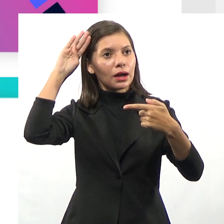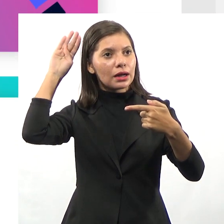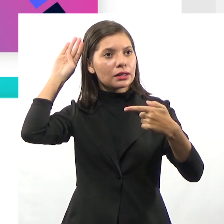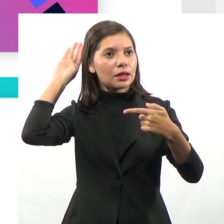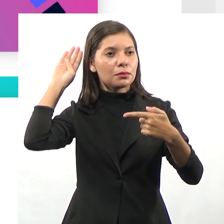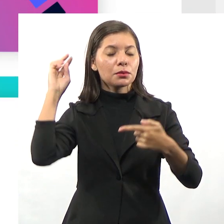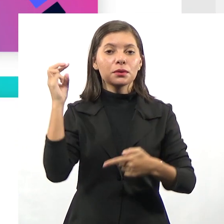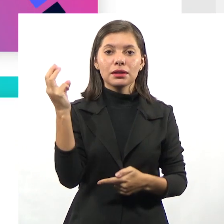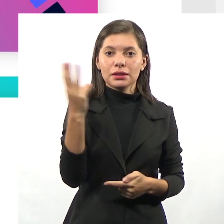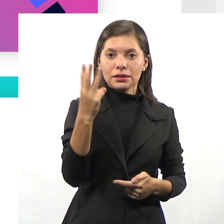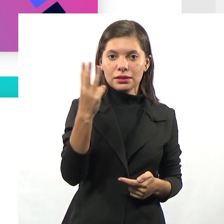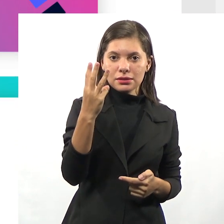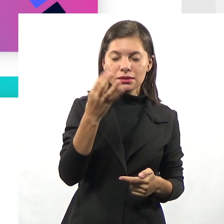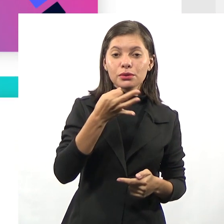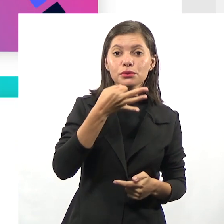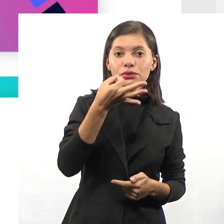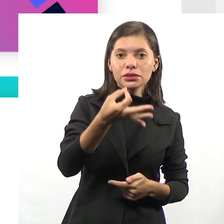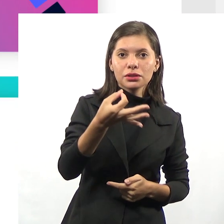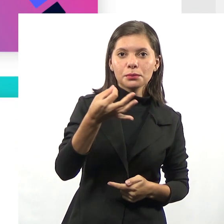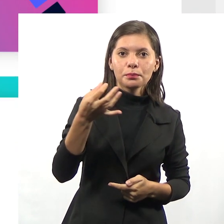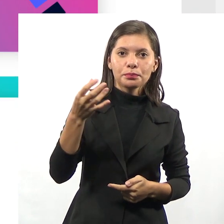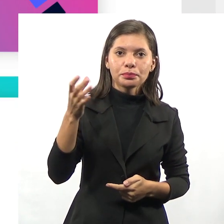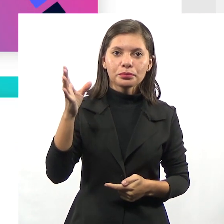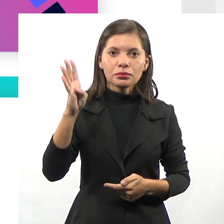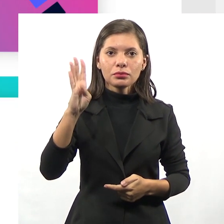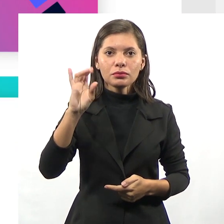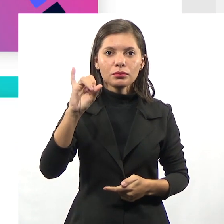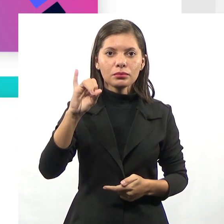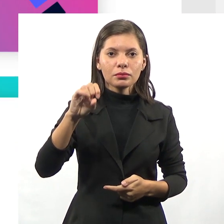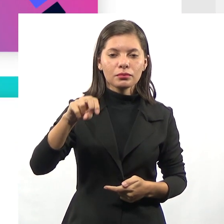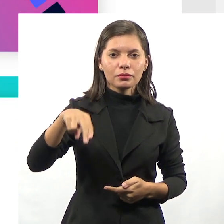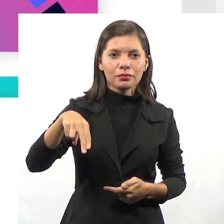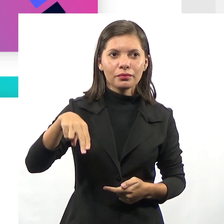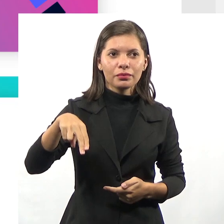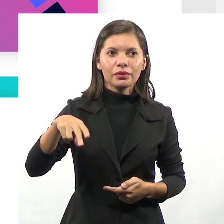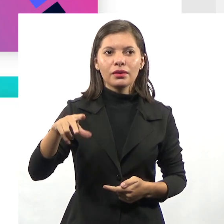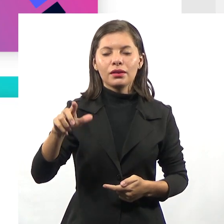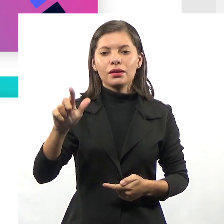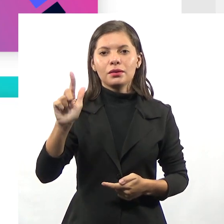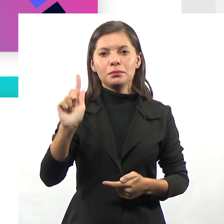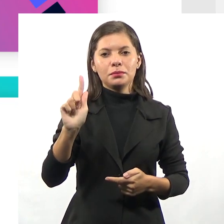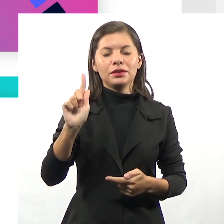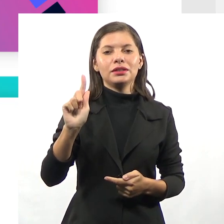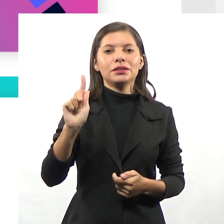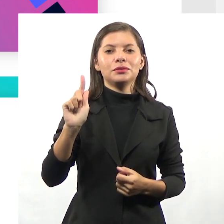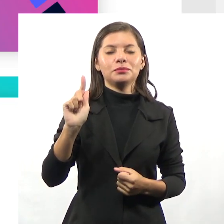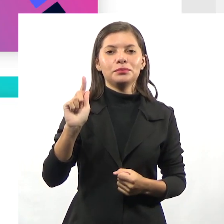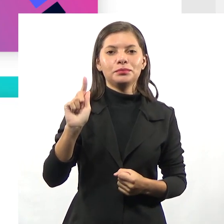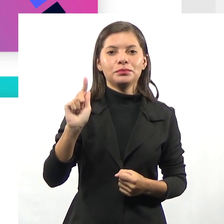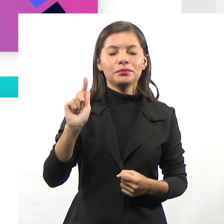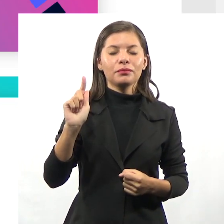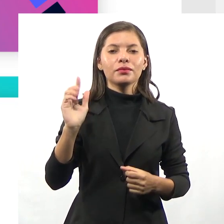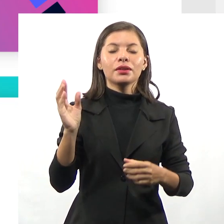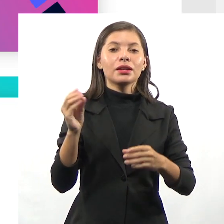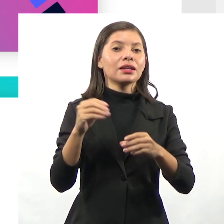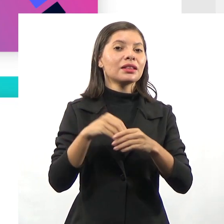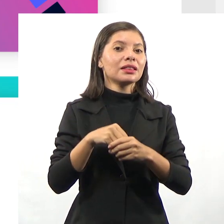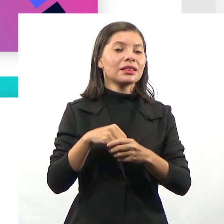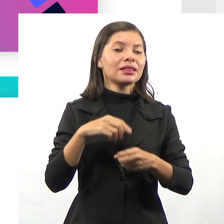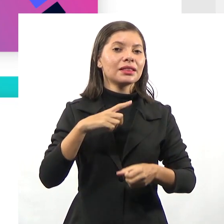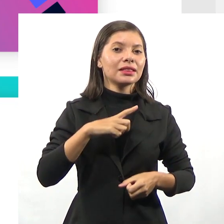como sugestão, o Bing. O Bing é um buscador da Microsoft, concorrente do Google, e agora